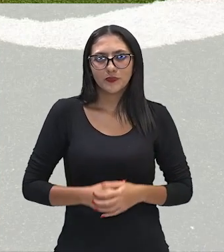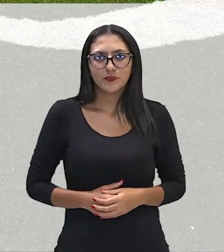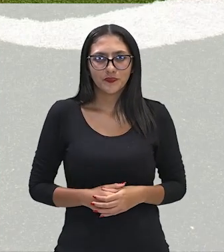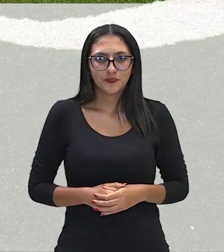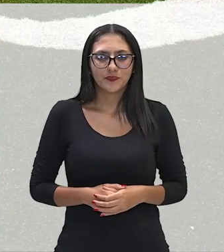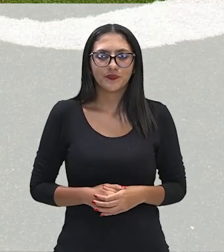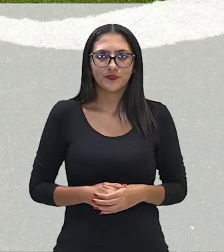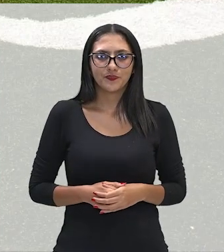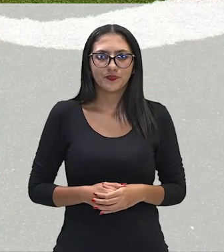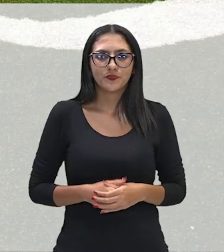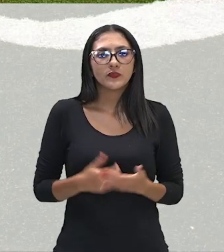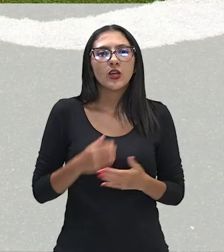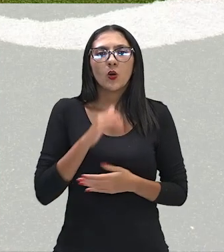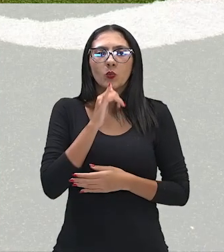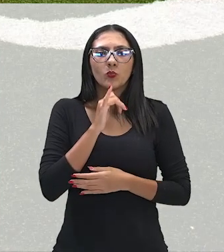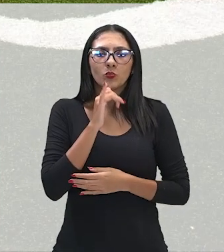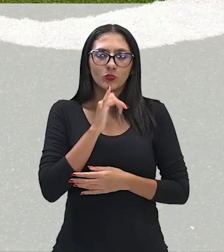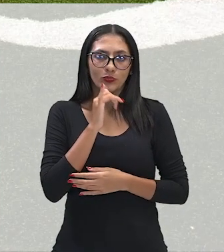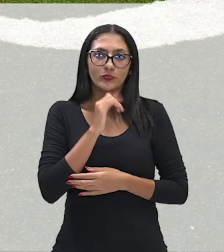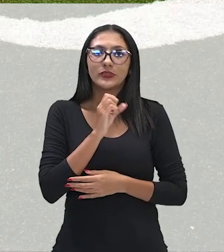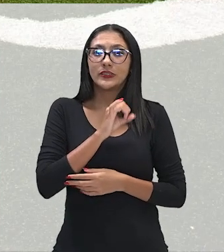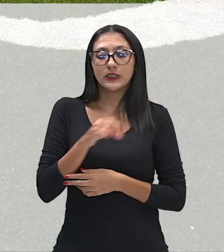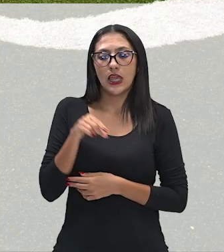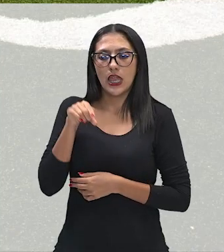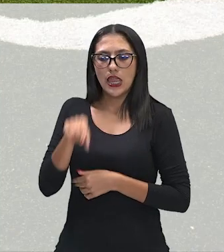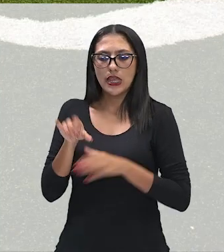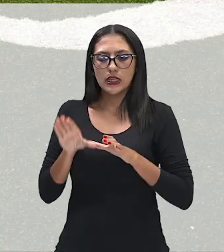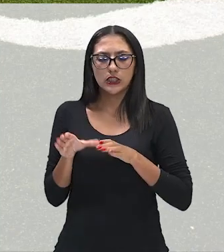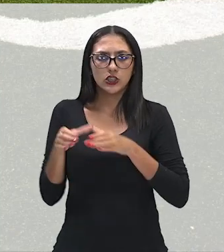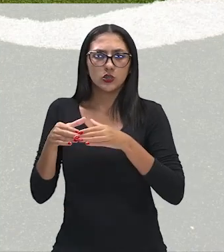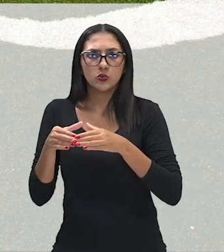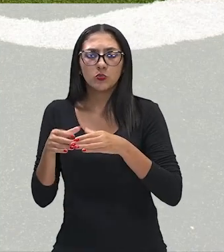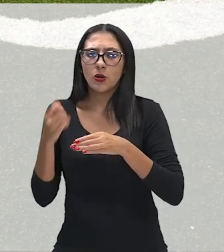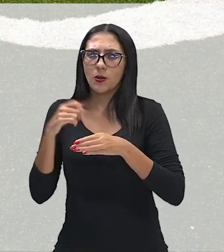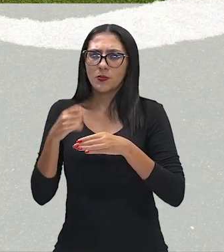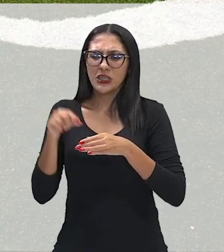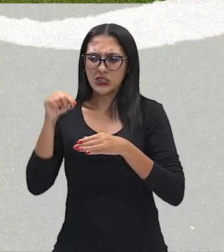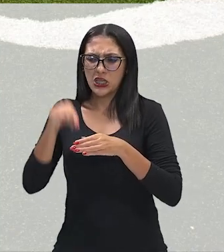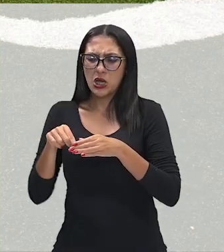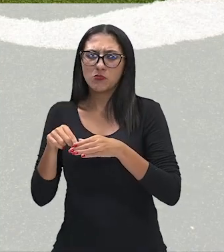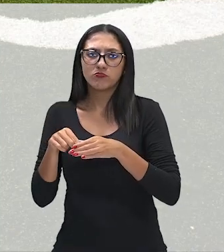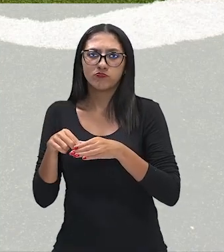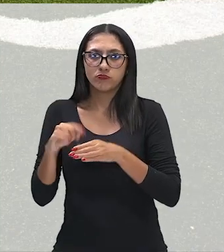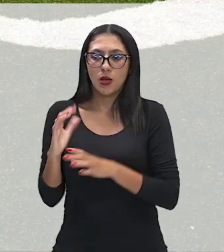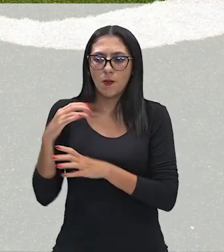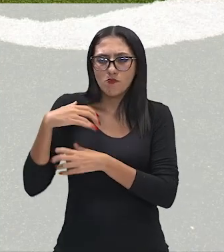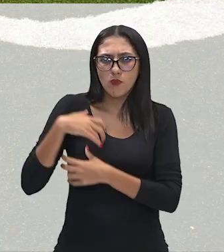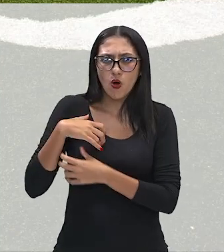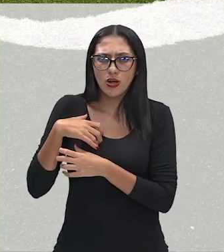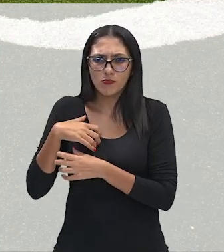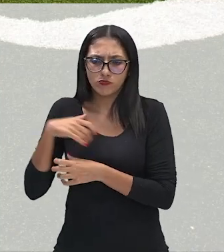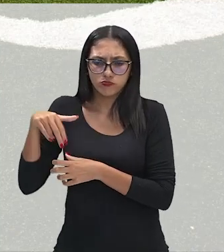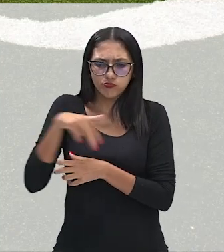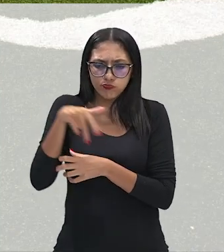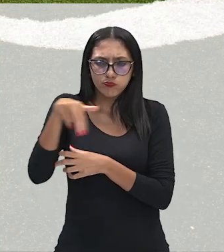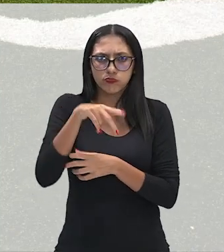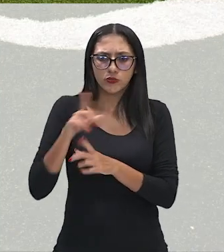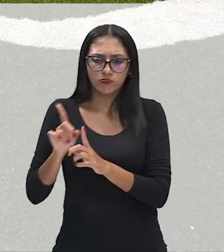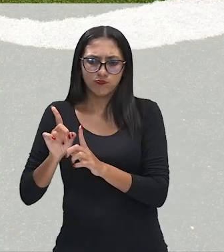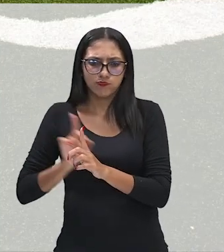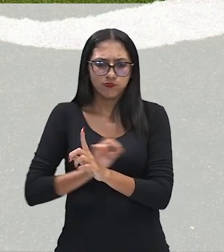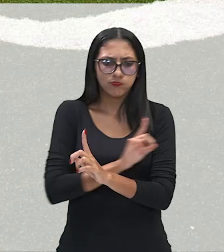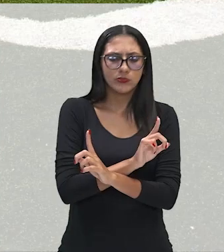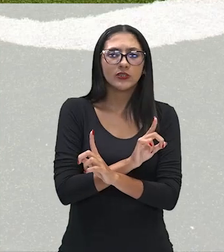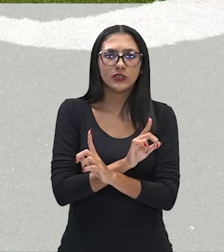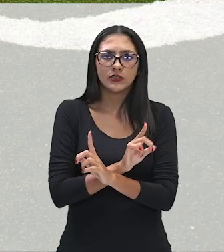enquanto o time ataca, tentando chegar com a bola na área adversária, o outro ele vai